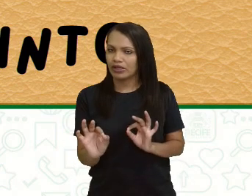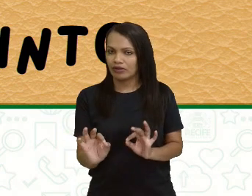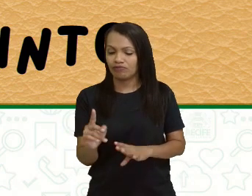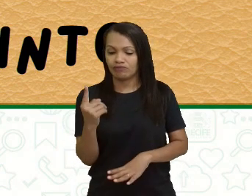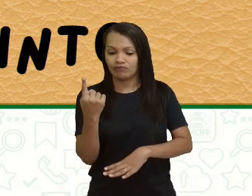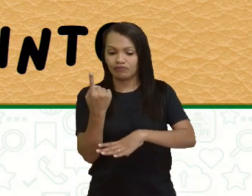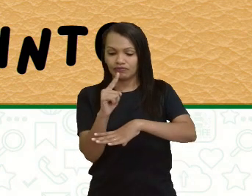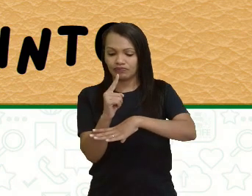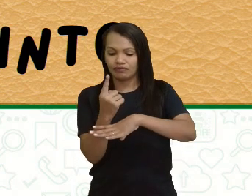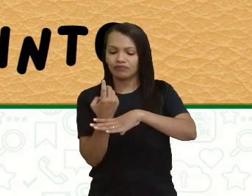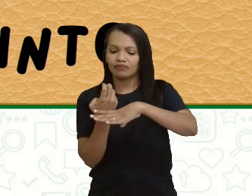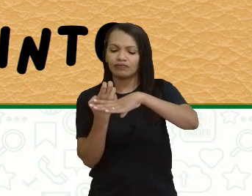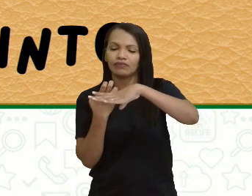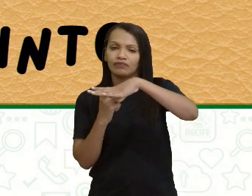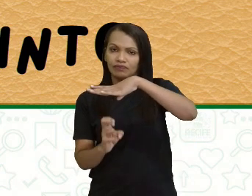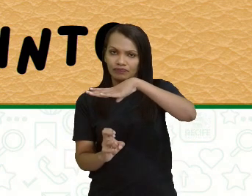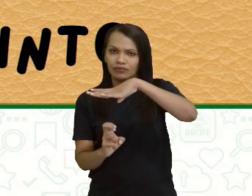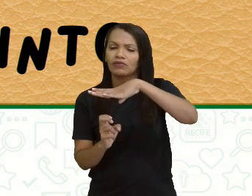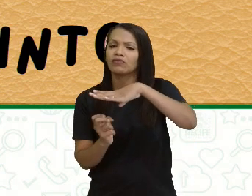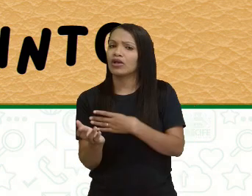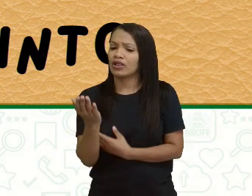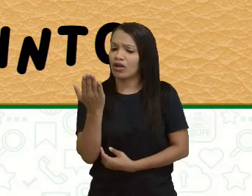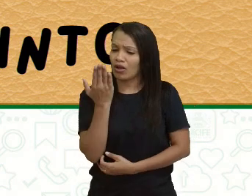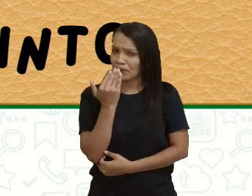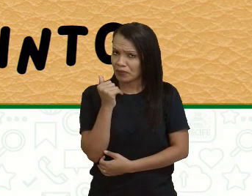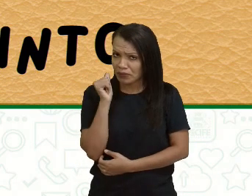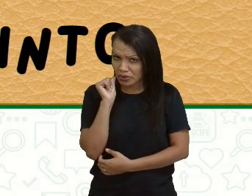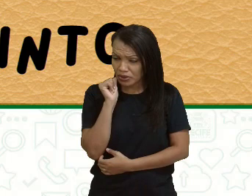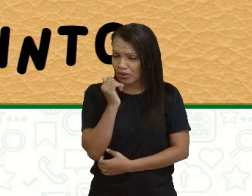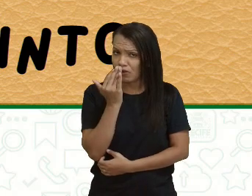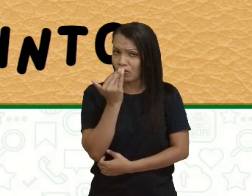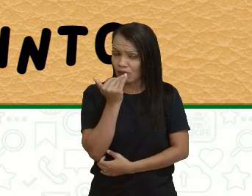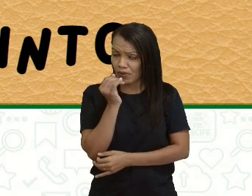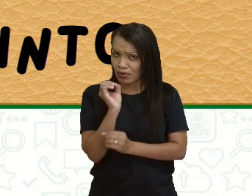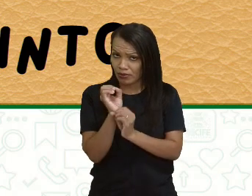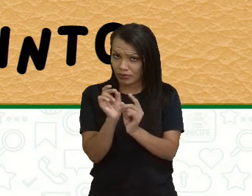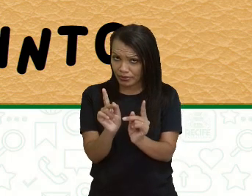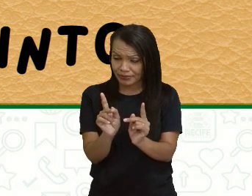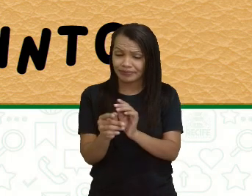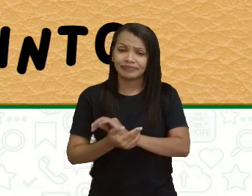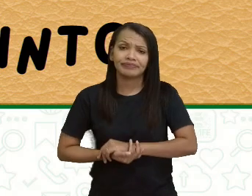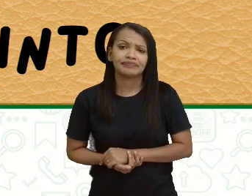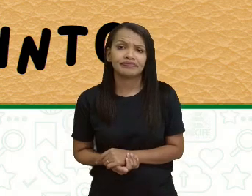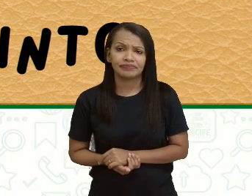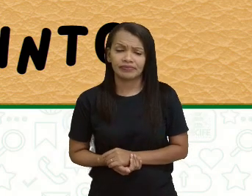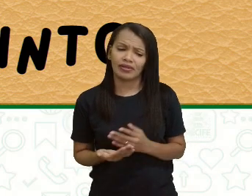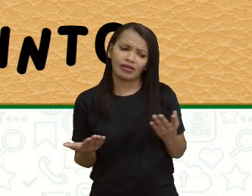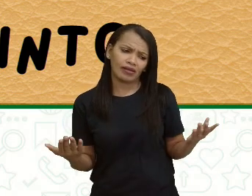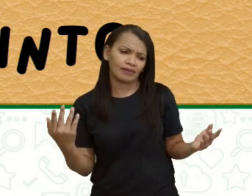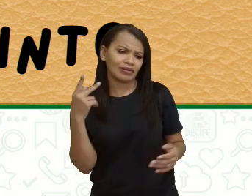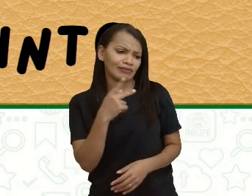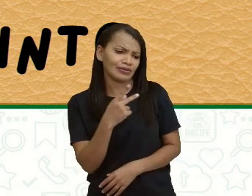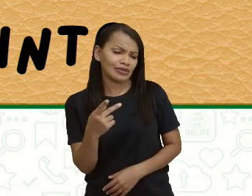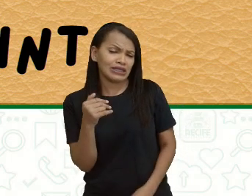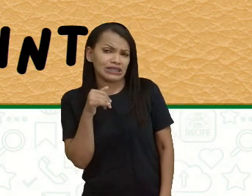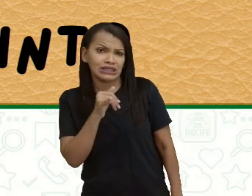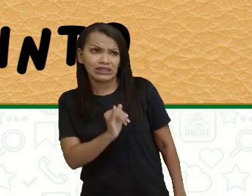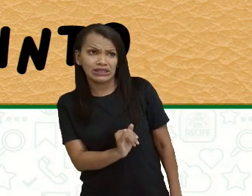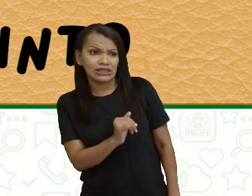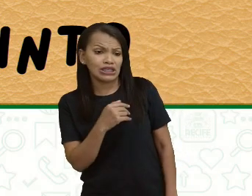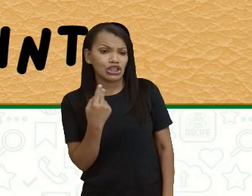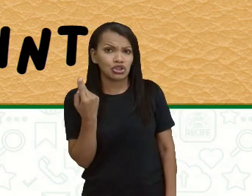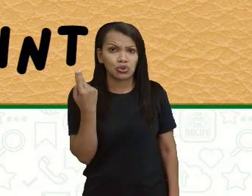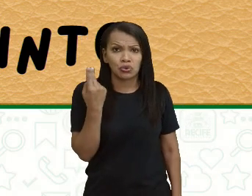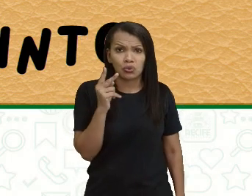está tirando para ela comer. Ok? Ah, professora, mas se fosse